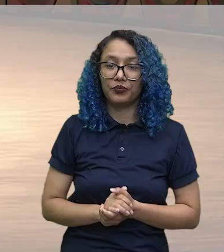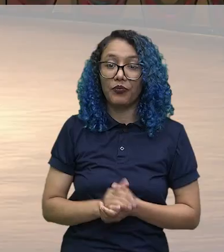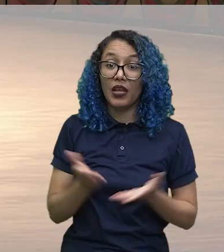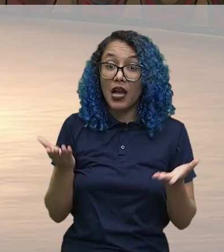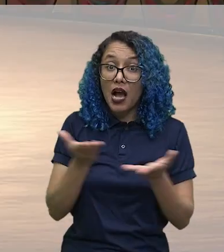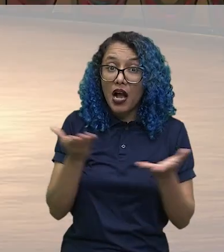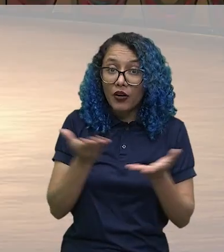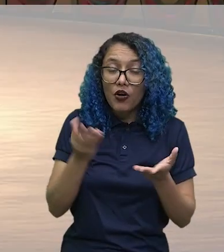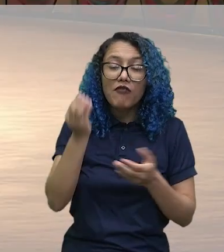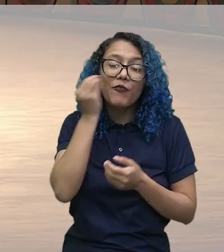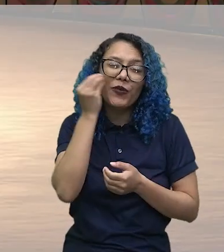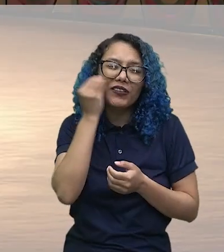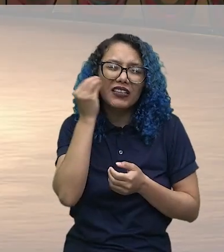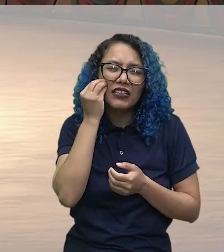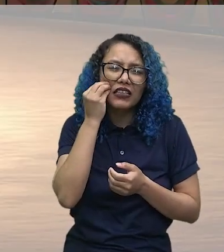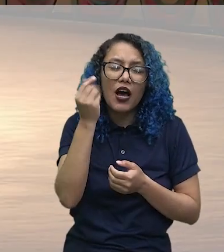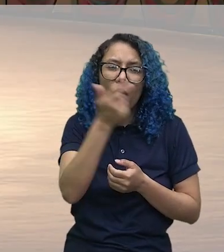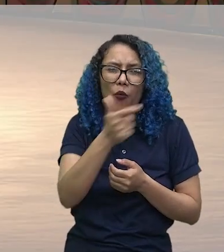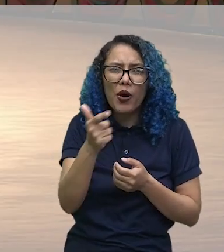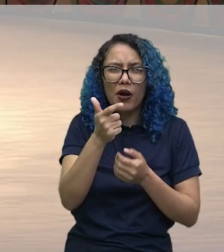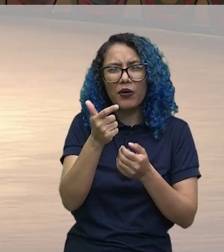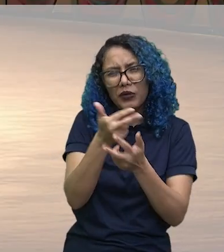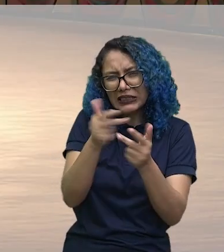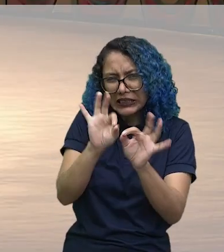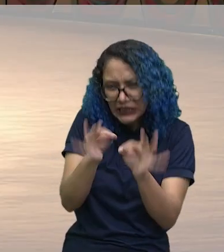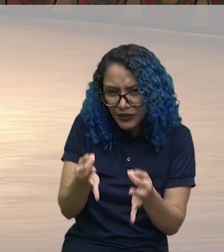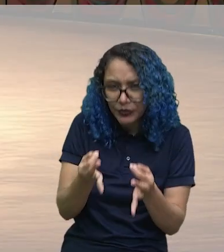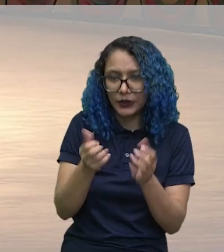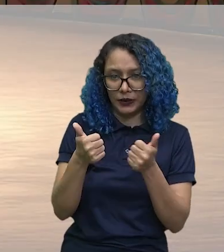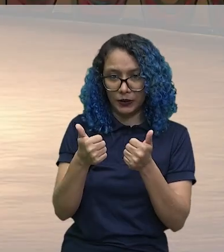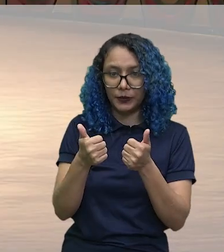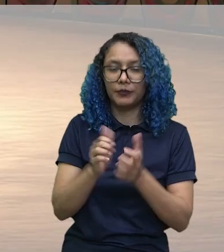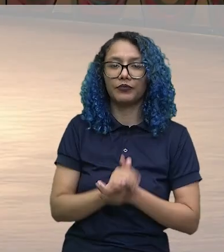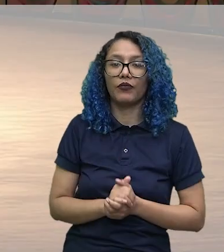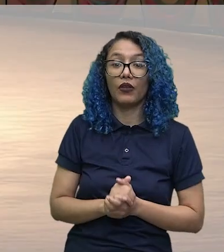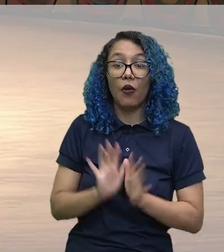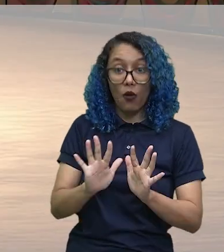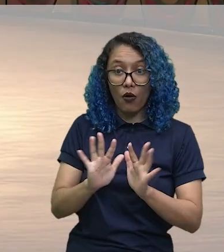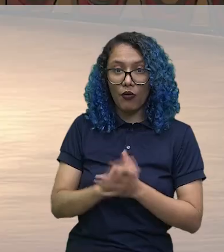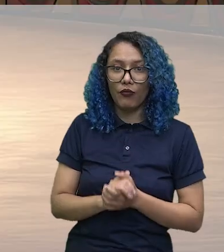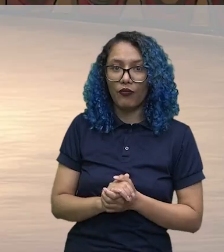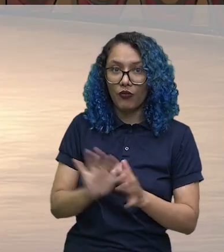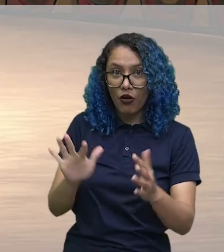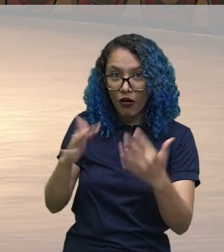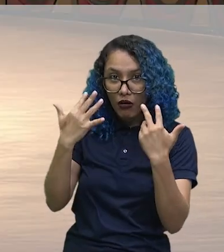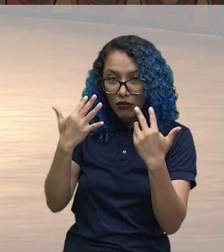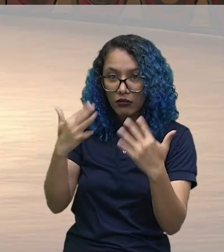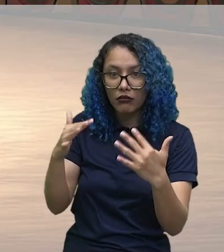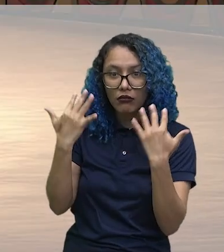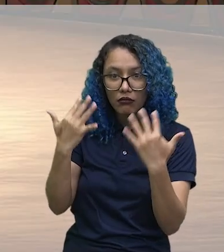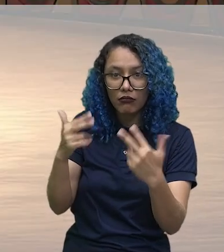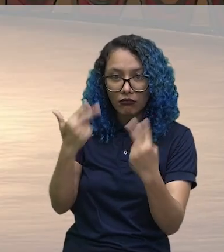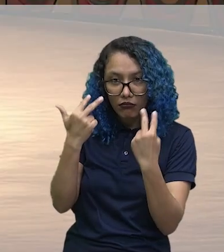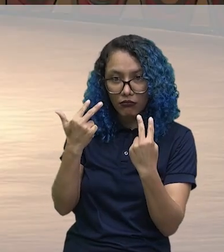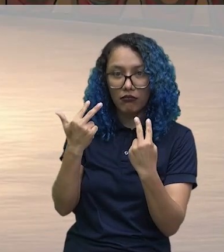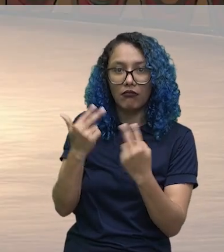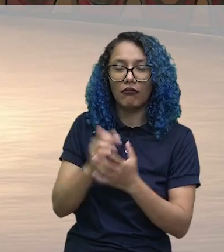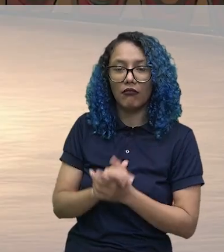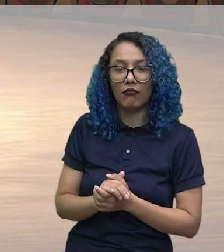Agora, vamos tentar algo mais simples. Mantenha o foco em